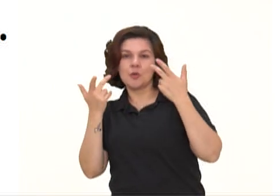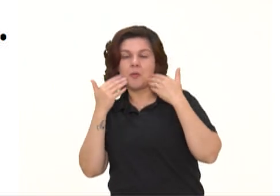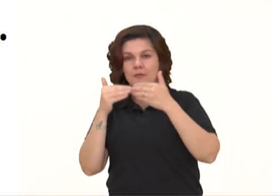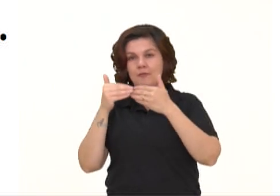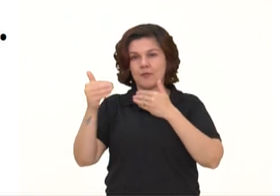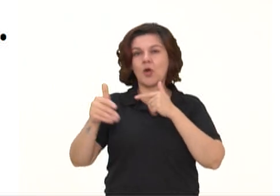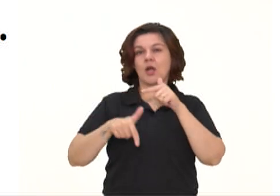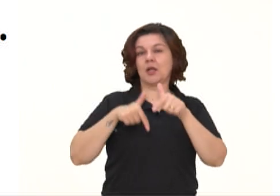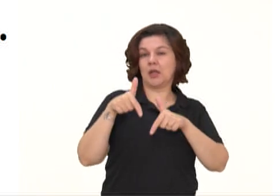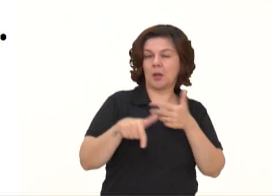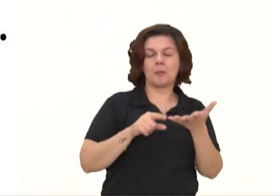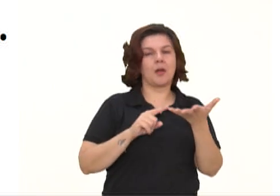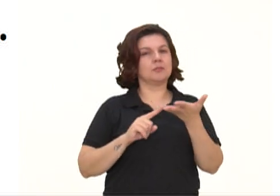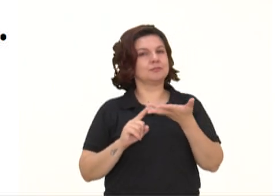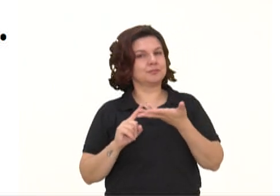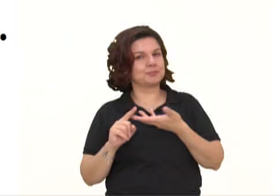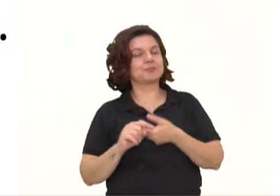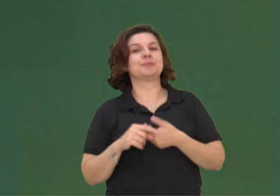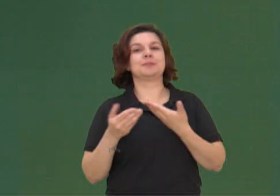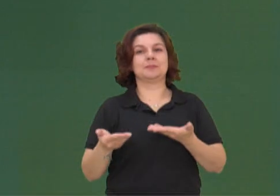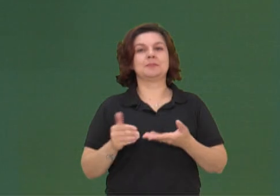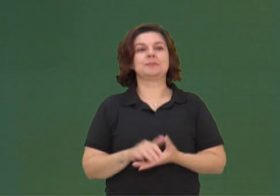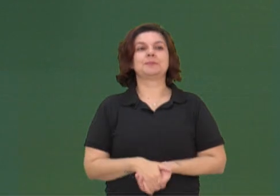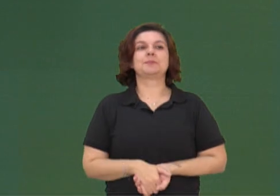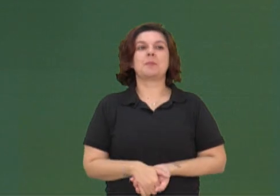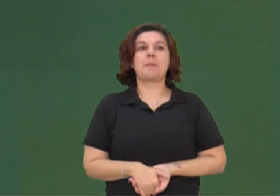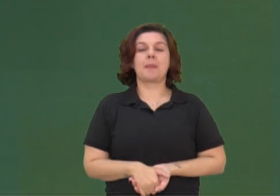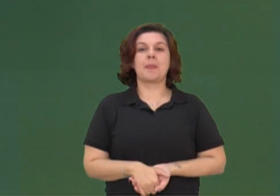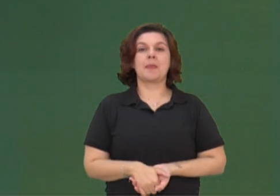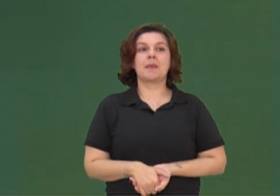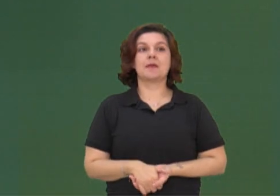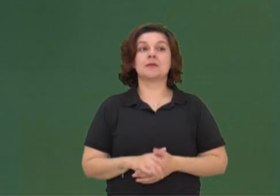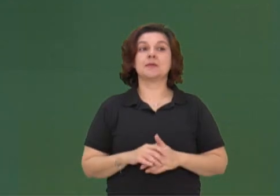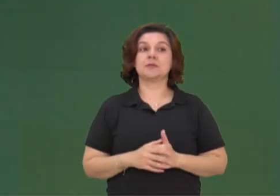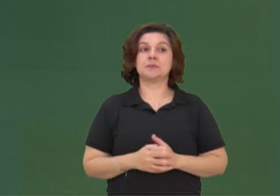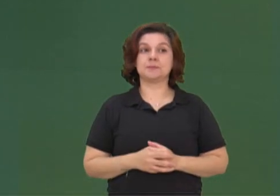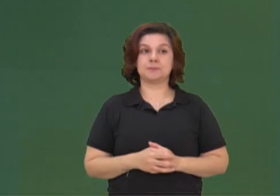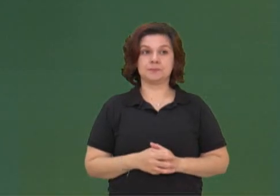relacionadas ao trabalho e coisas desse tipo.